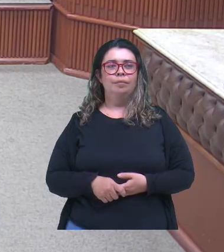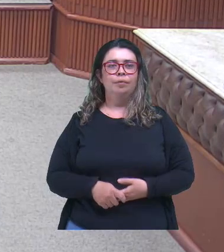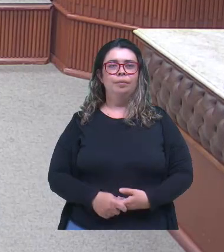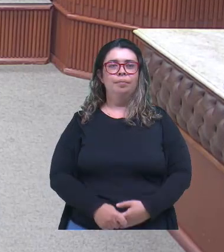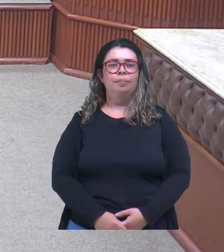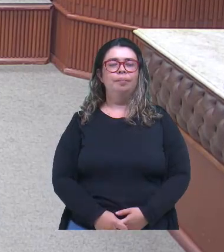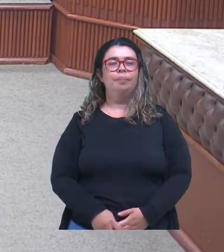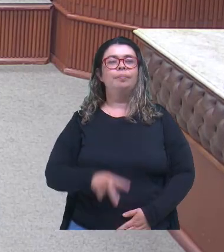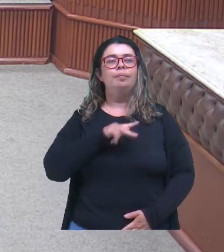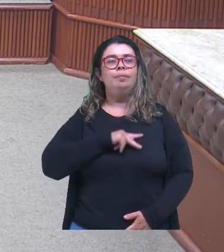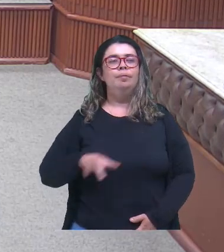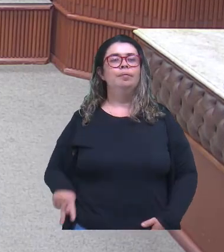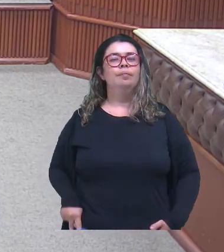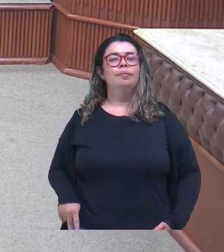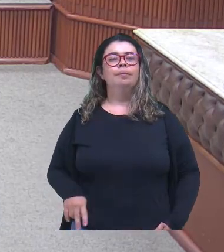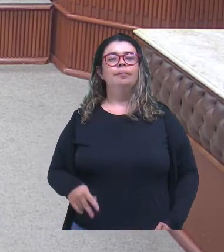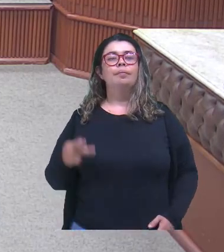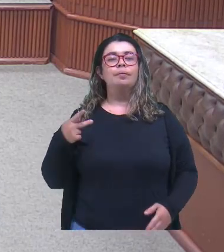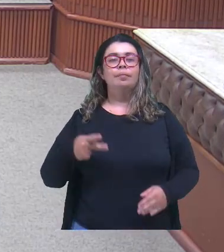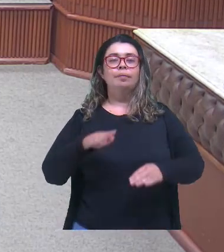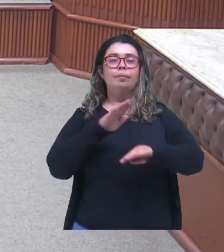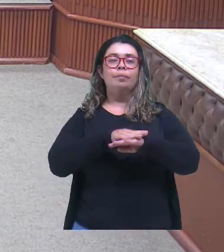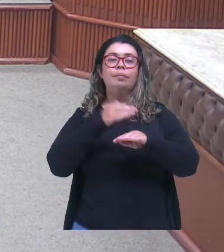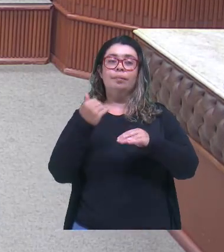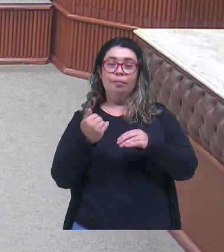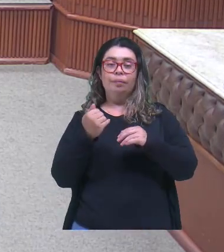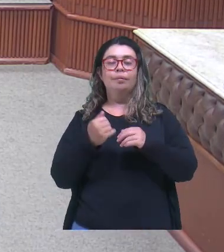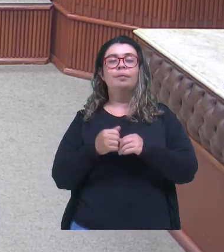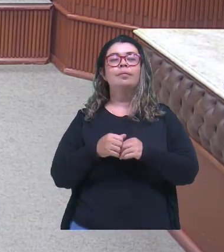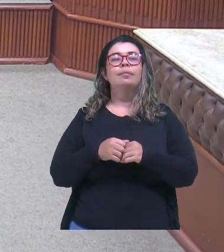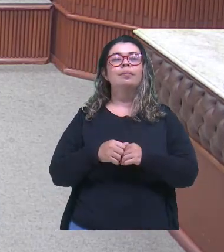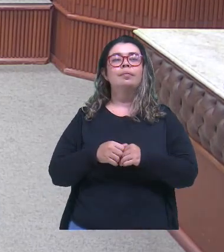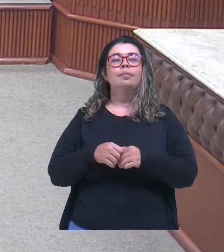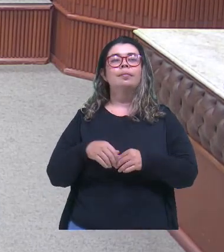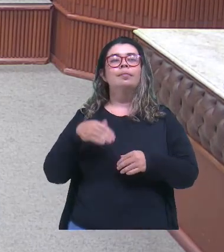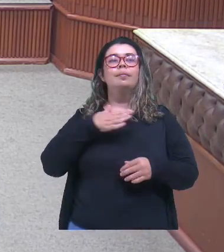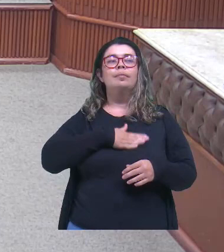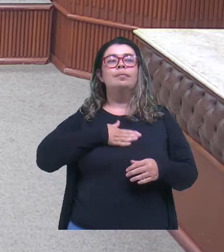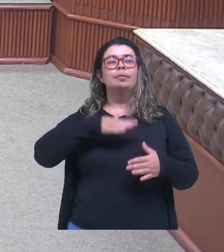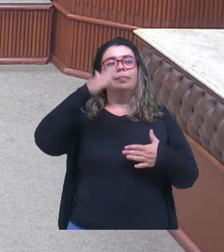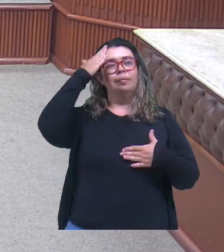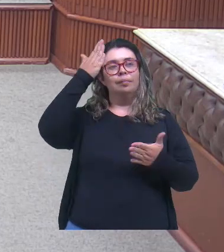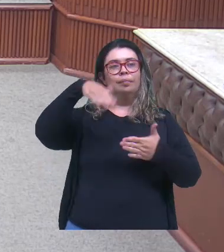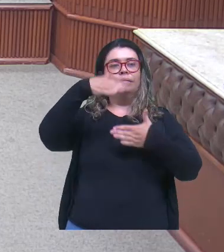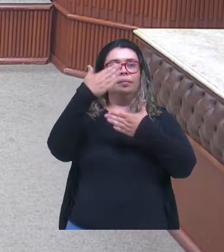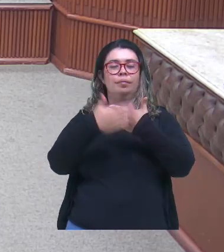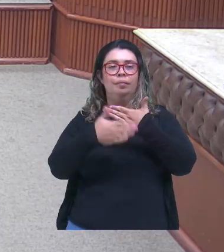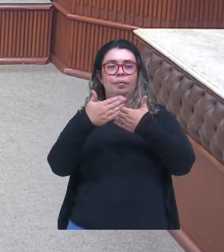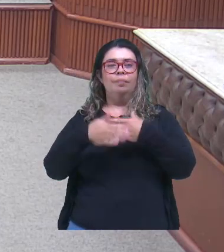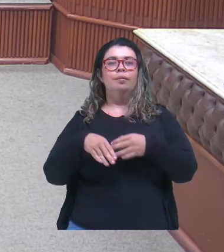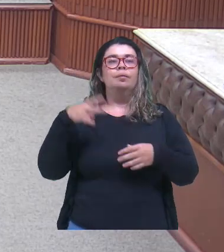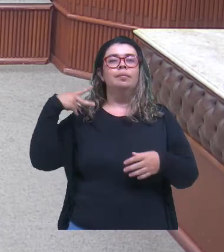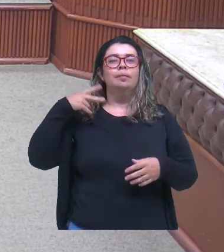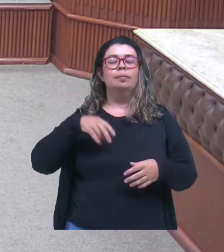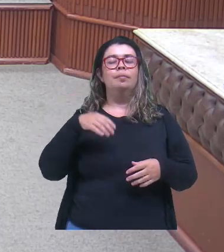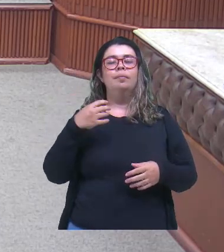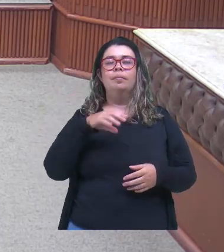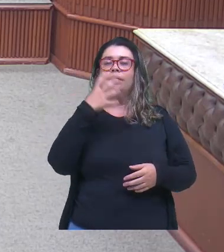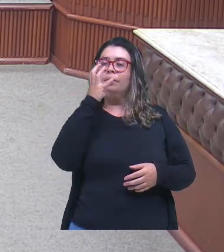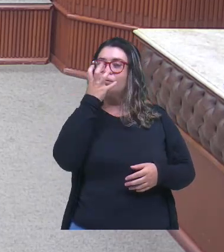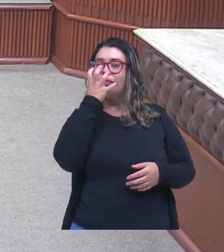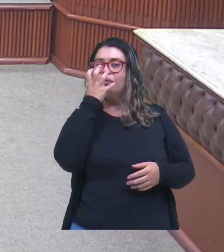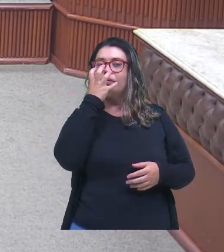Senhor presidente, enquanto compõe a mesa, eu gostaria de agradecer a presença dos vereadores Alexandre Cobra Cirino